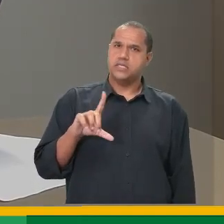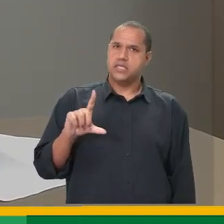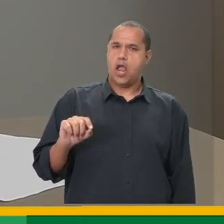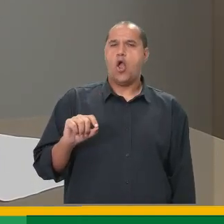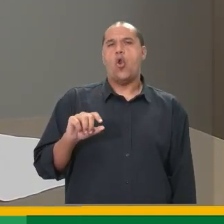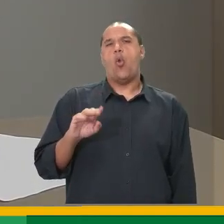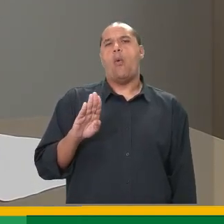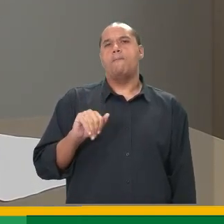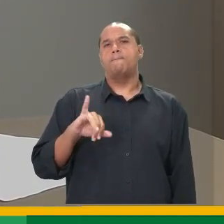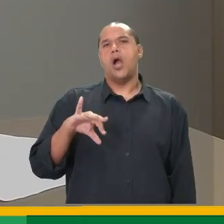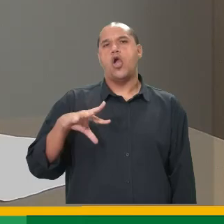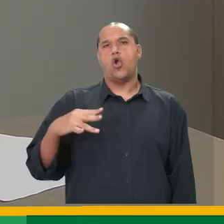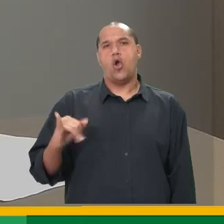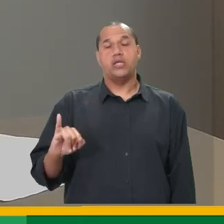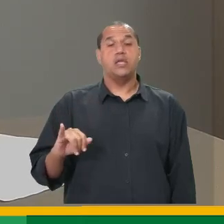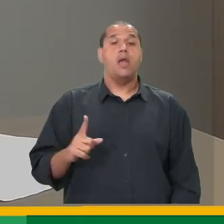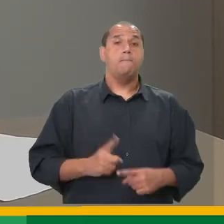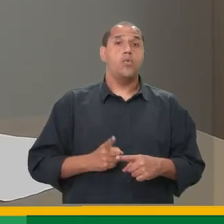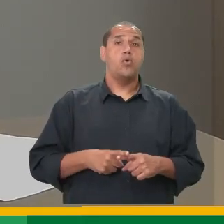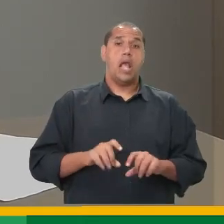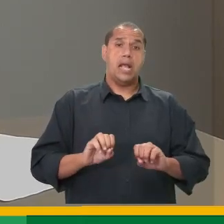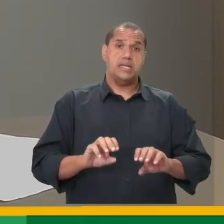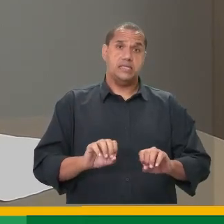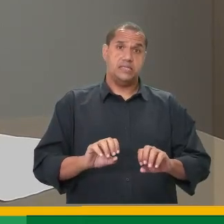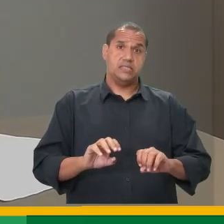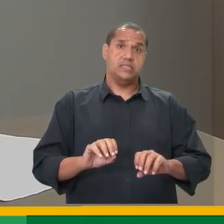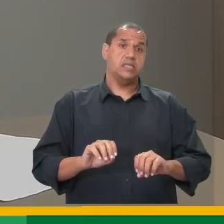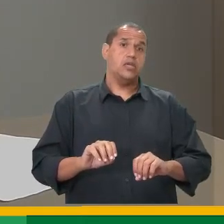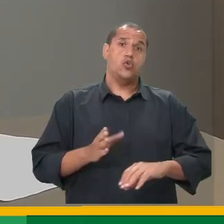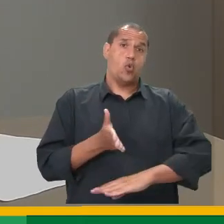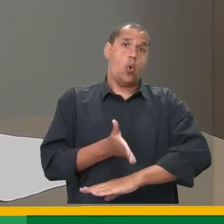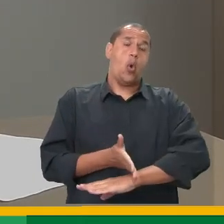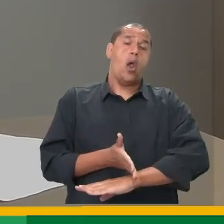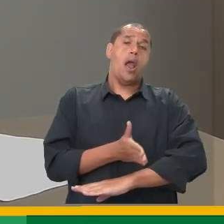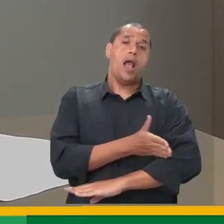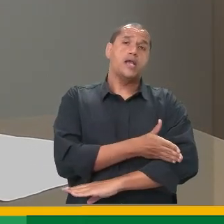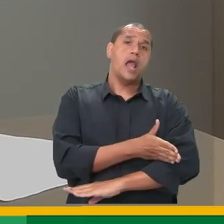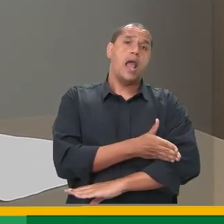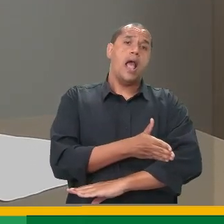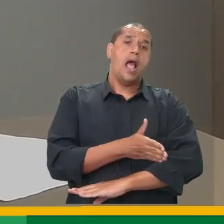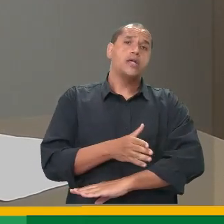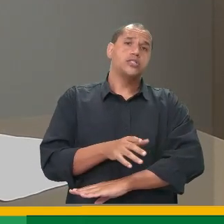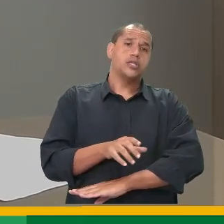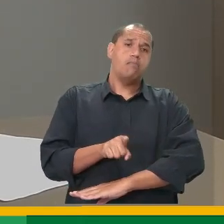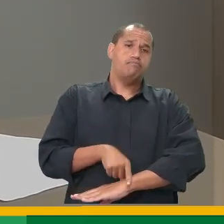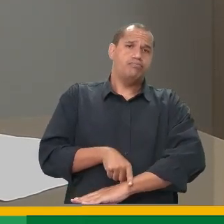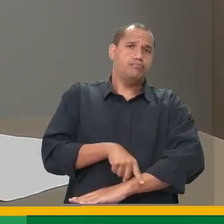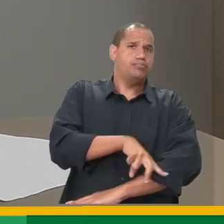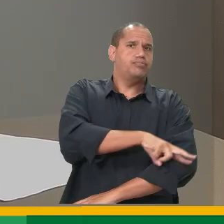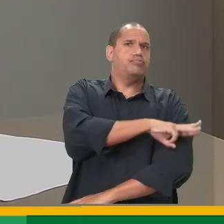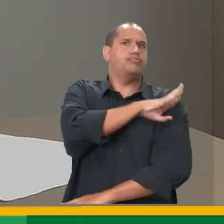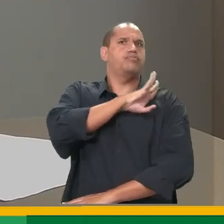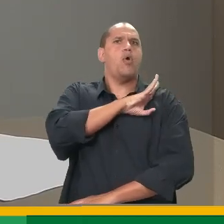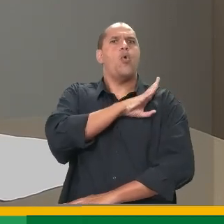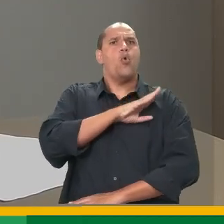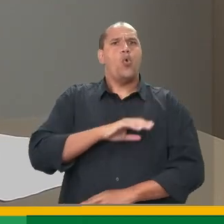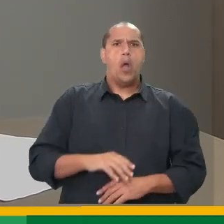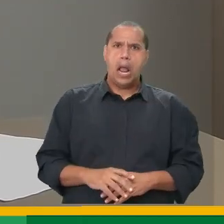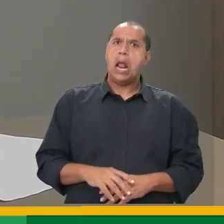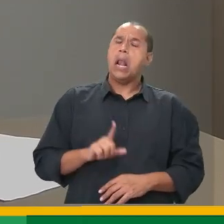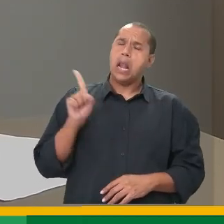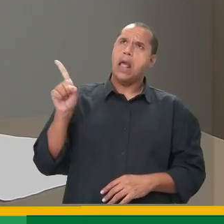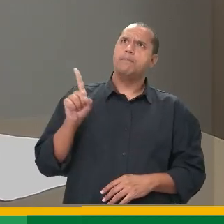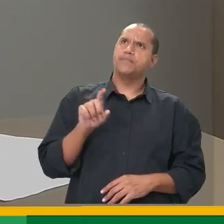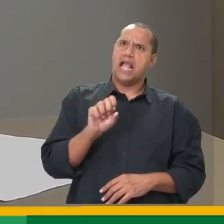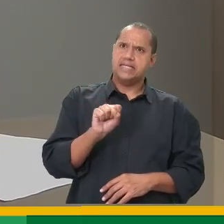infantil até o ensino médio comércio Sesc SENAI que Colégio bacana E ontem nós Senac